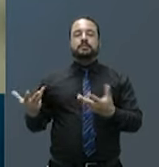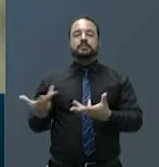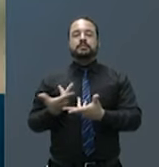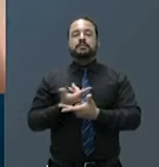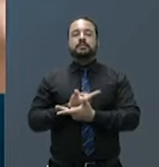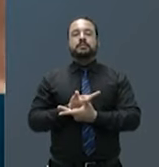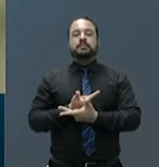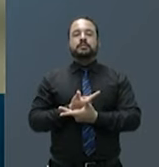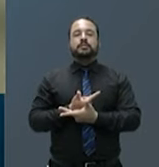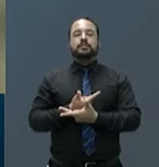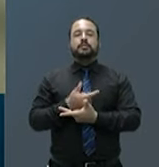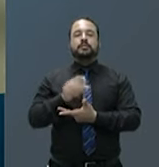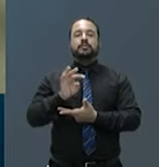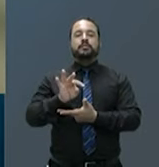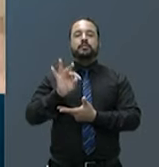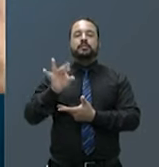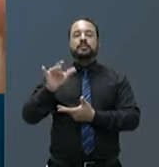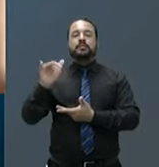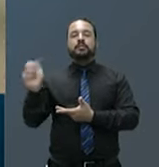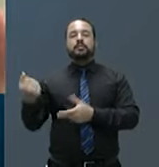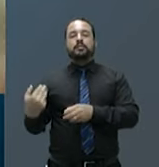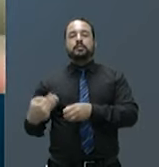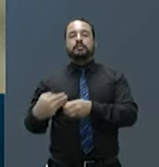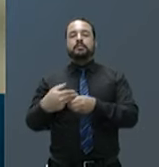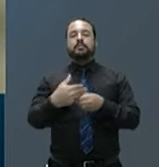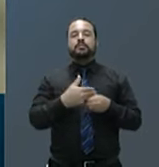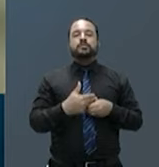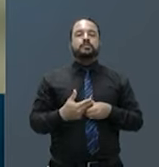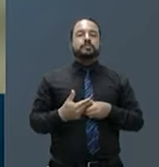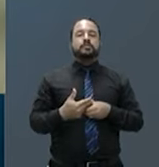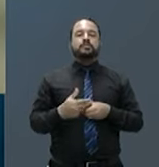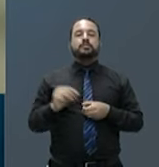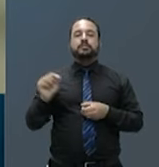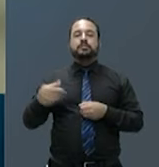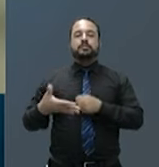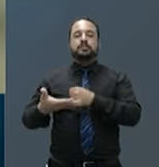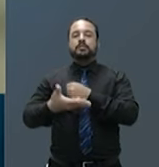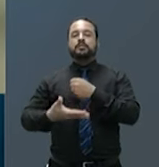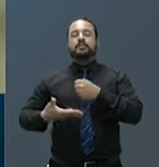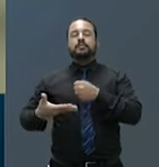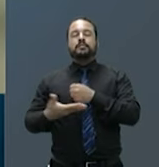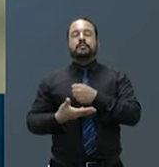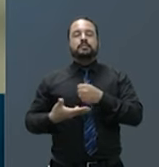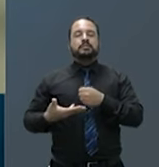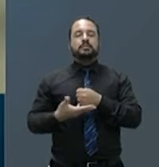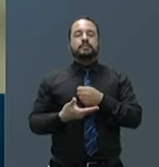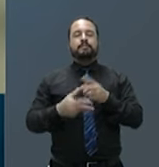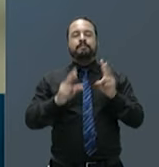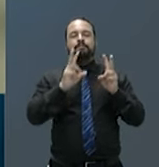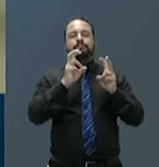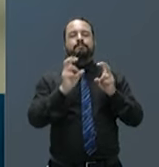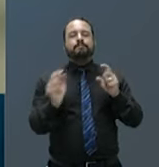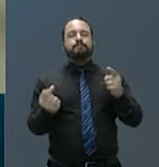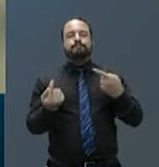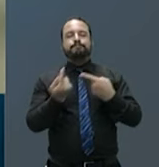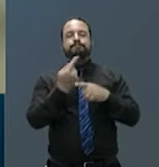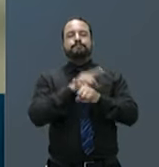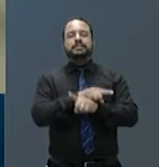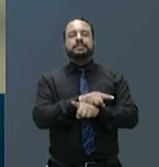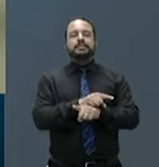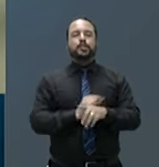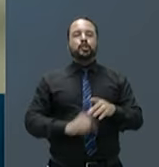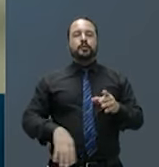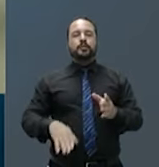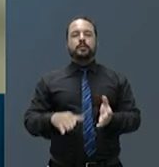distinguishing ou overruling, então o município não sustenta que apenas nessas hipóteses não seriam aplicáveis as multas